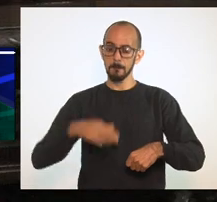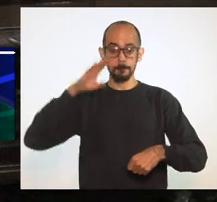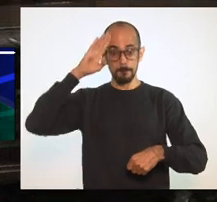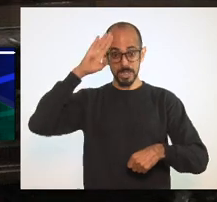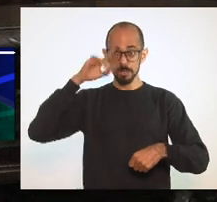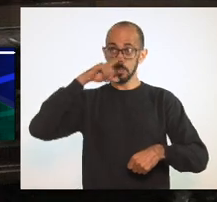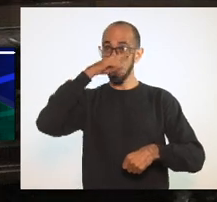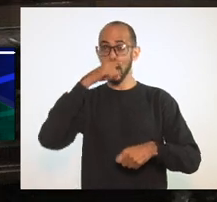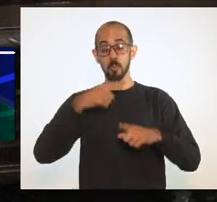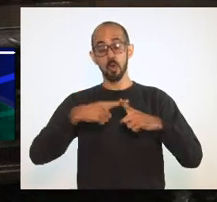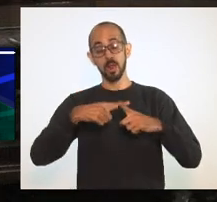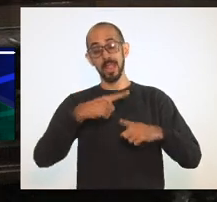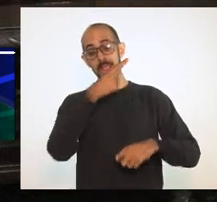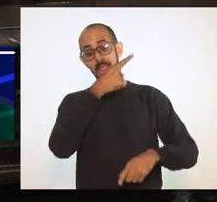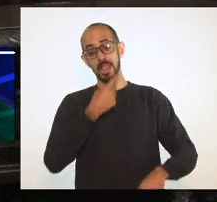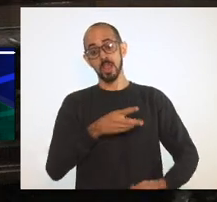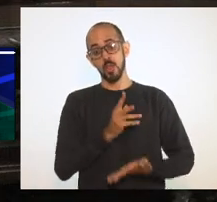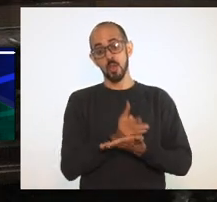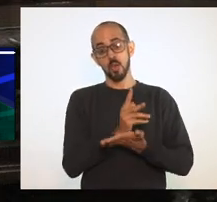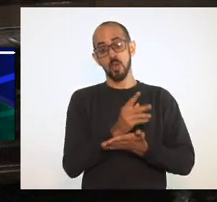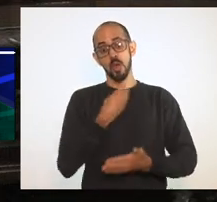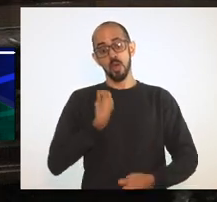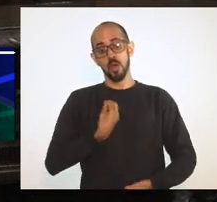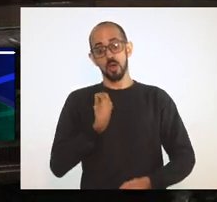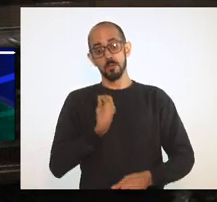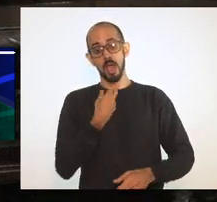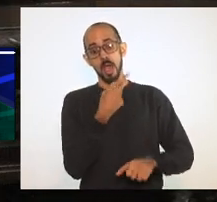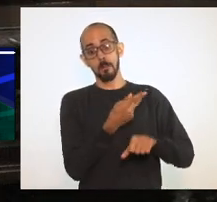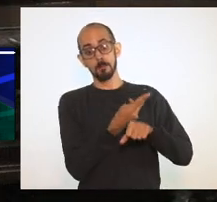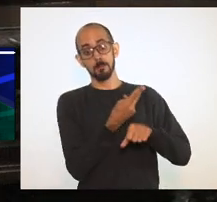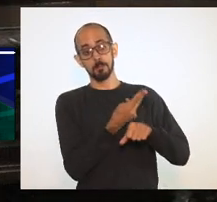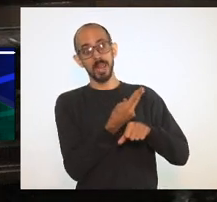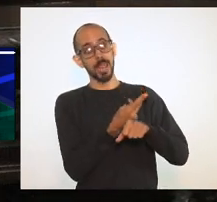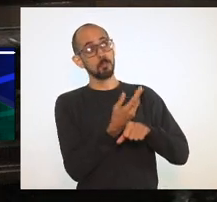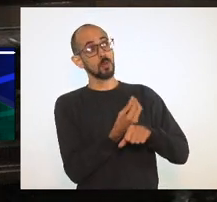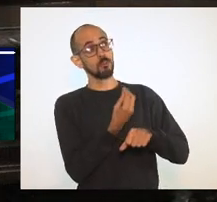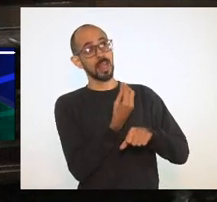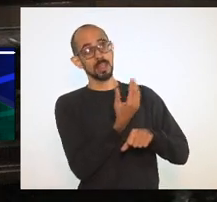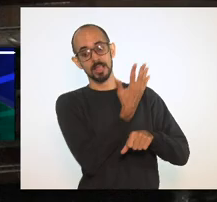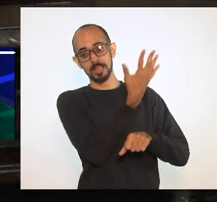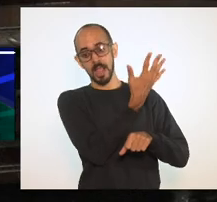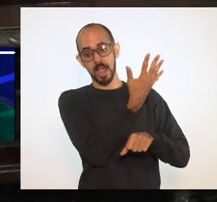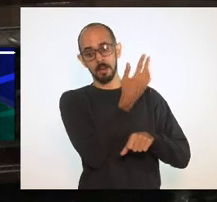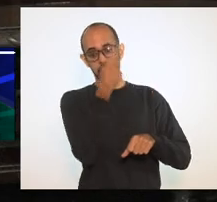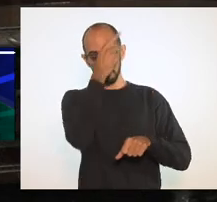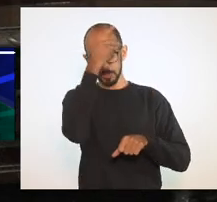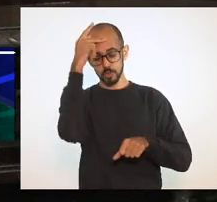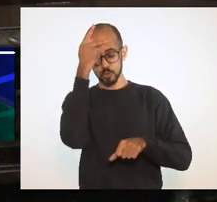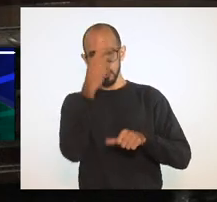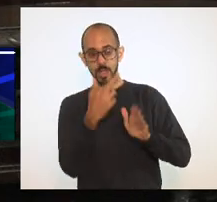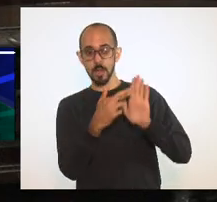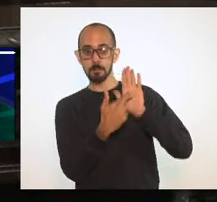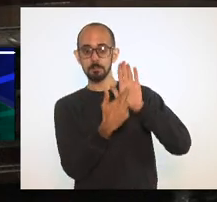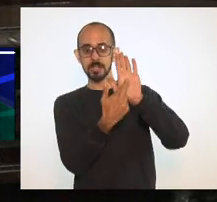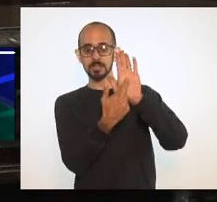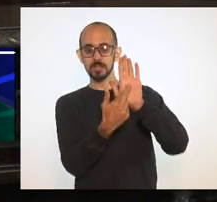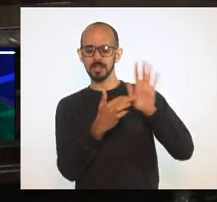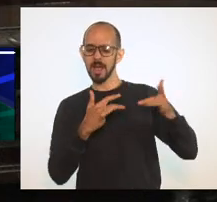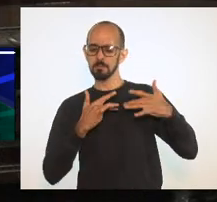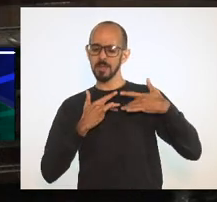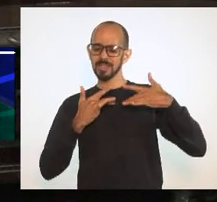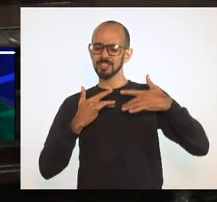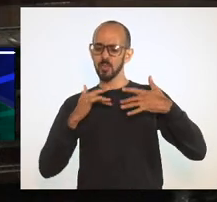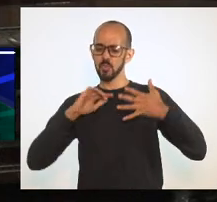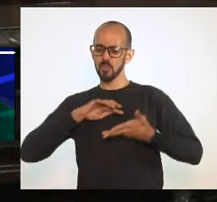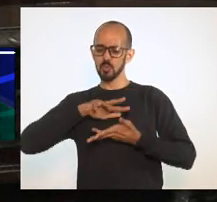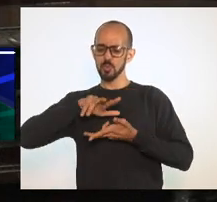que prêmio maior se dá a alguém que representou tão bem a nossa paixão mundial? E acho mais,